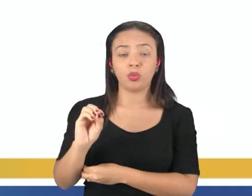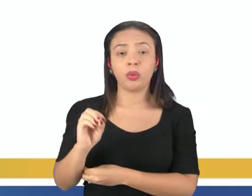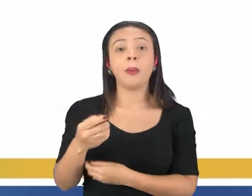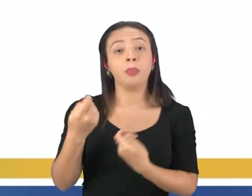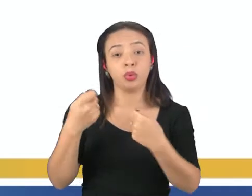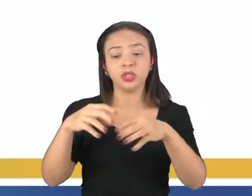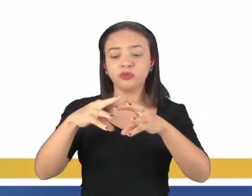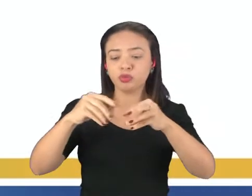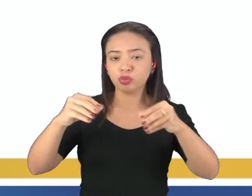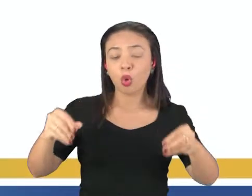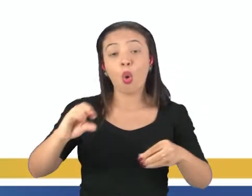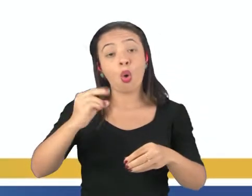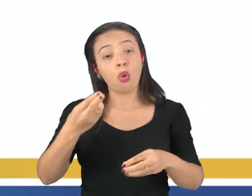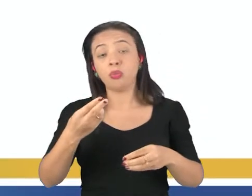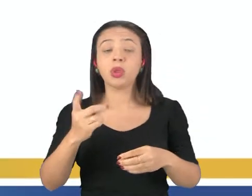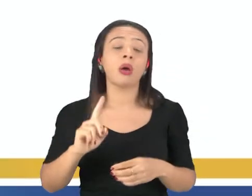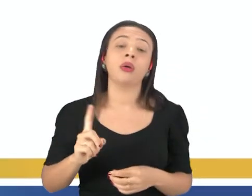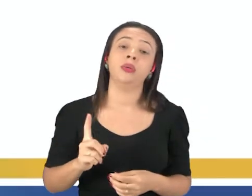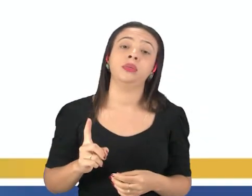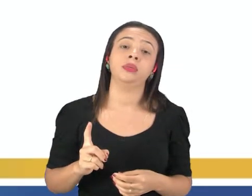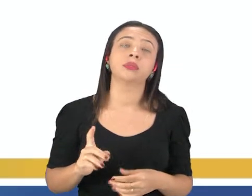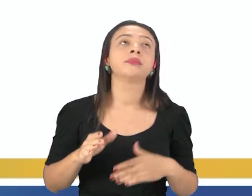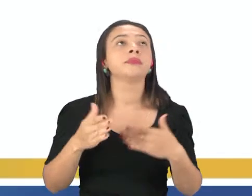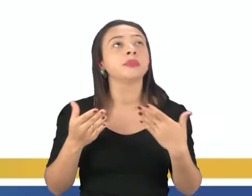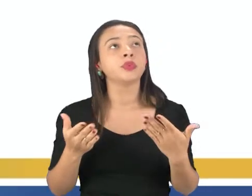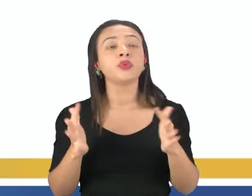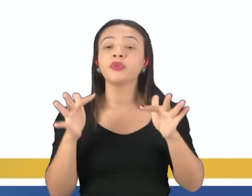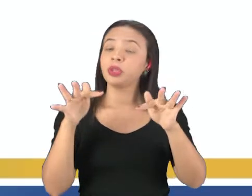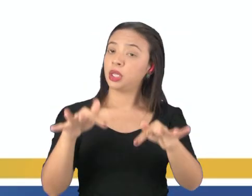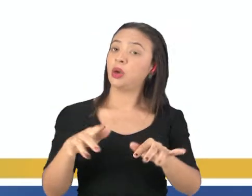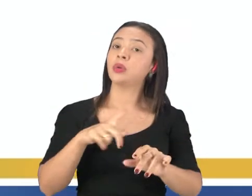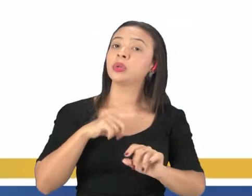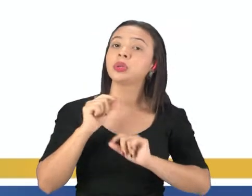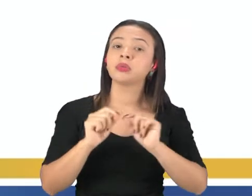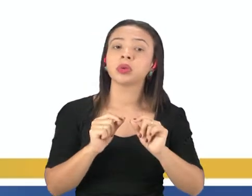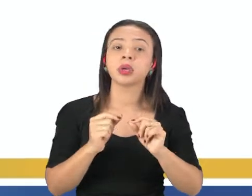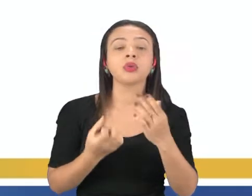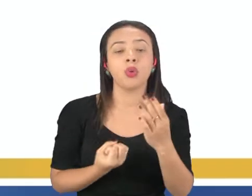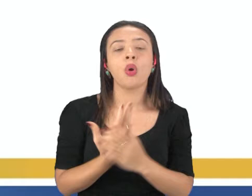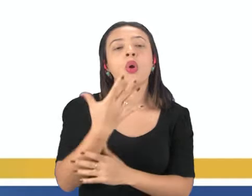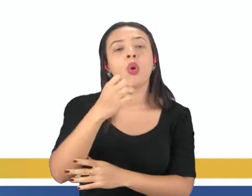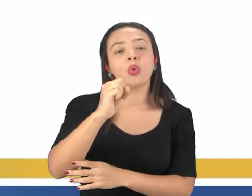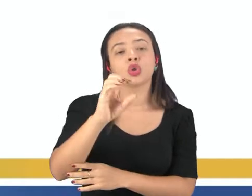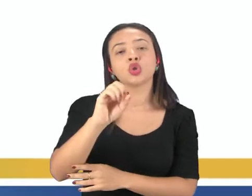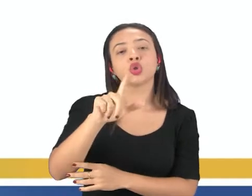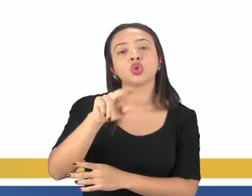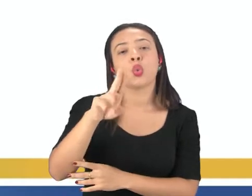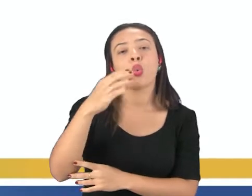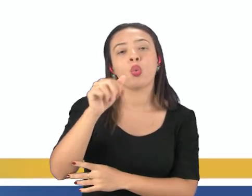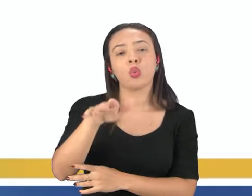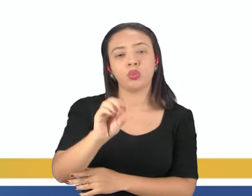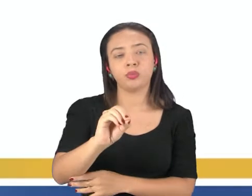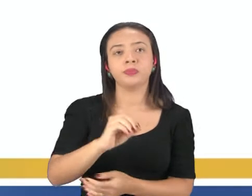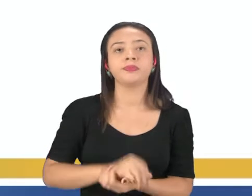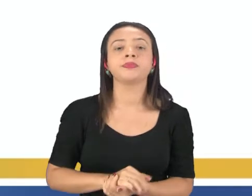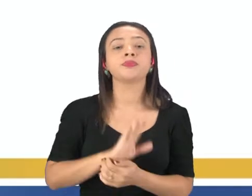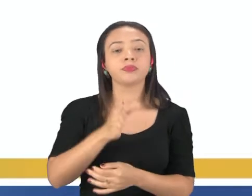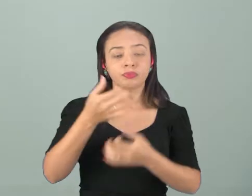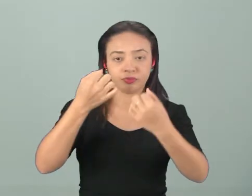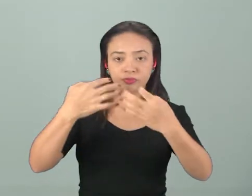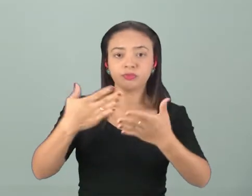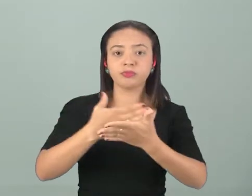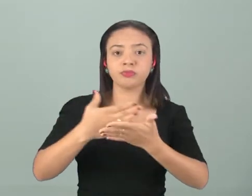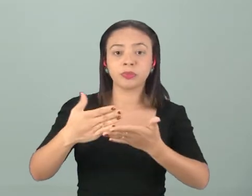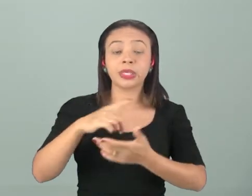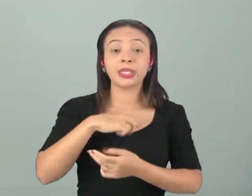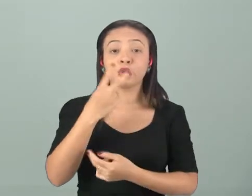dissolver ou não, se diluir ou não. E aí, no resultado, eu vou ter uma determinada solução. Como eu já falei para vocês desde o início,